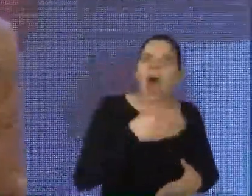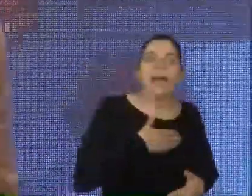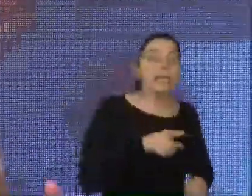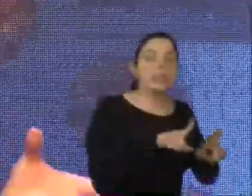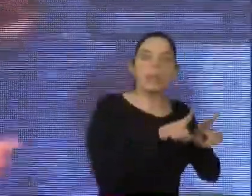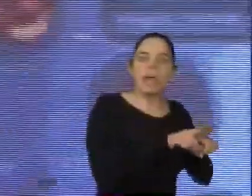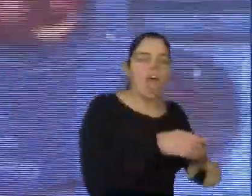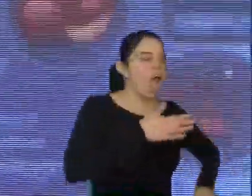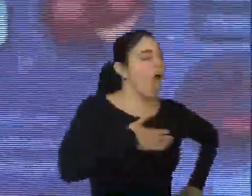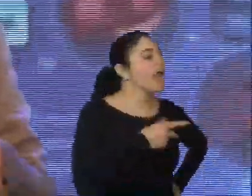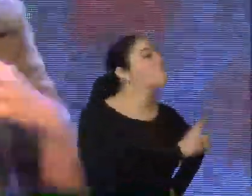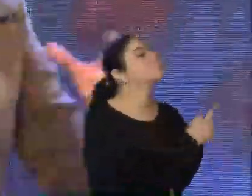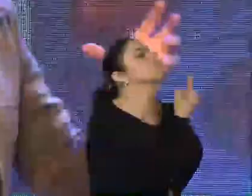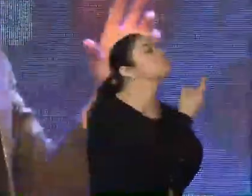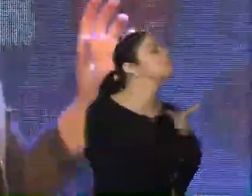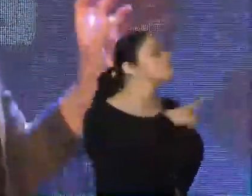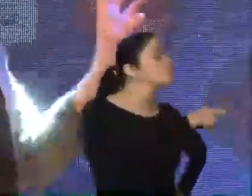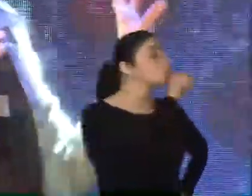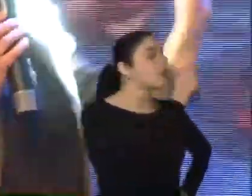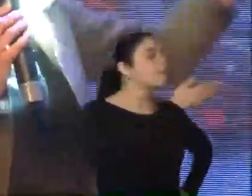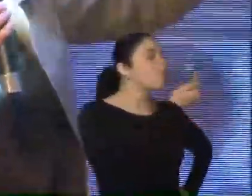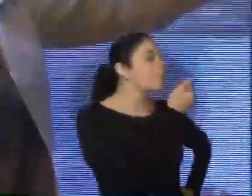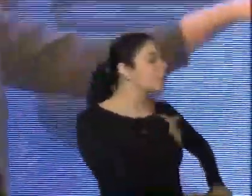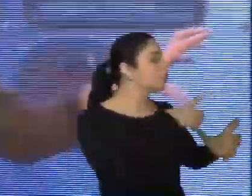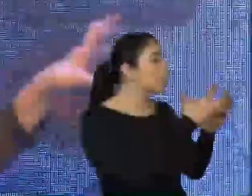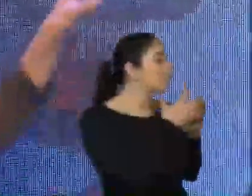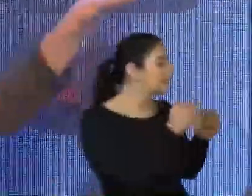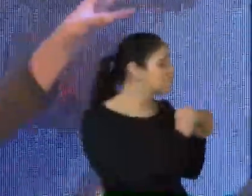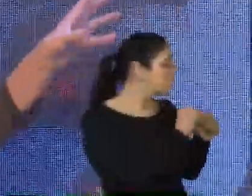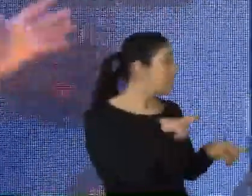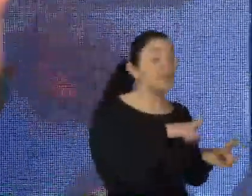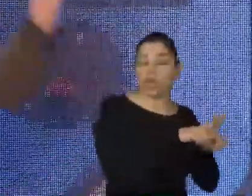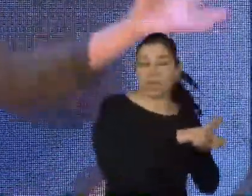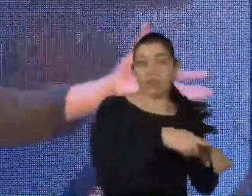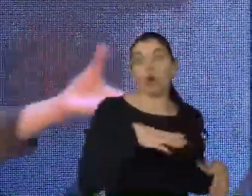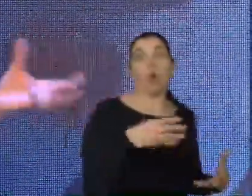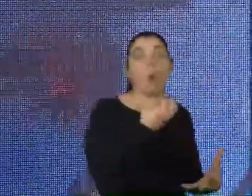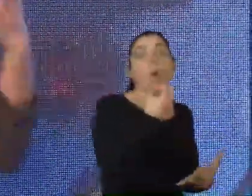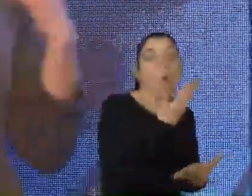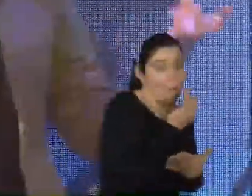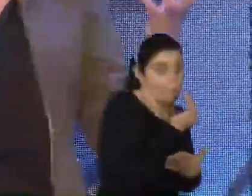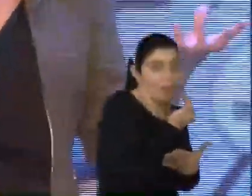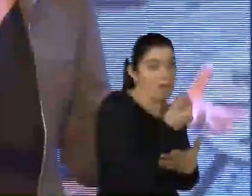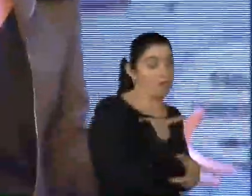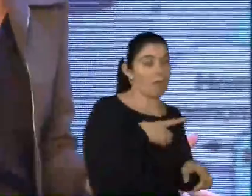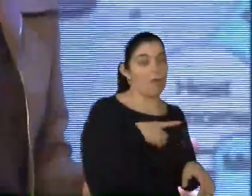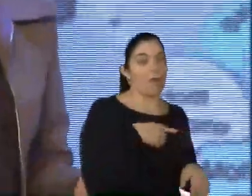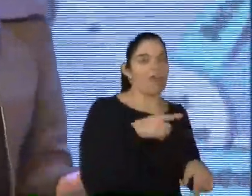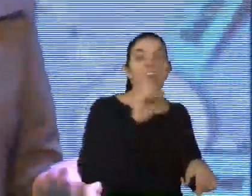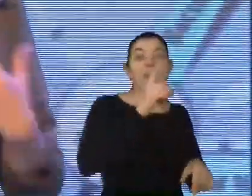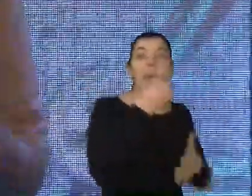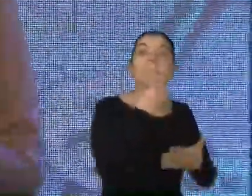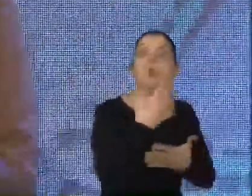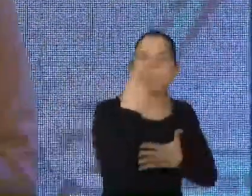também não, porque você também pode estar fazendo algo em excesso aqui, vindo, não sendo bom para